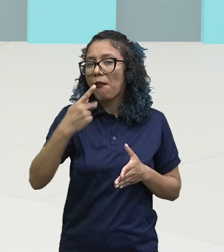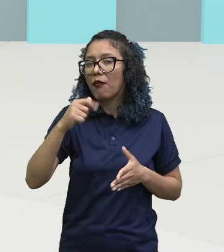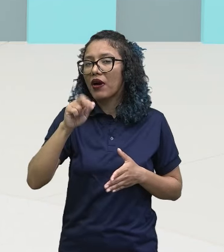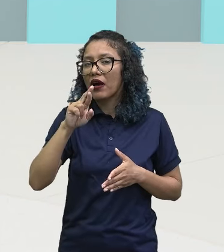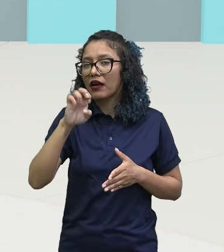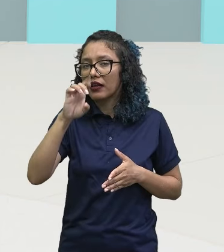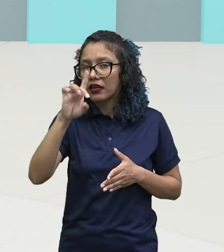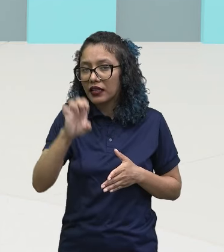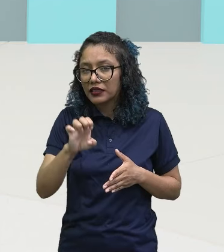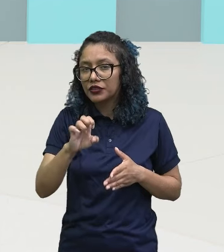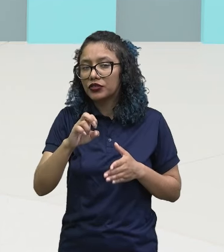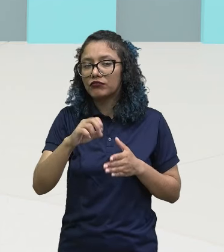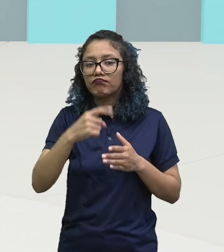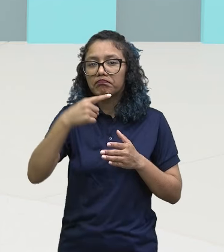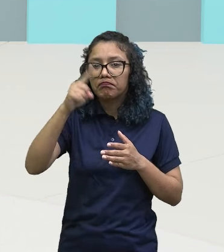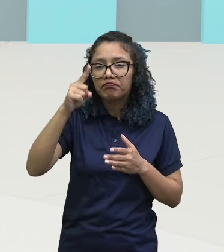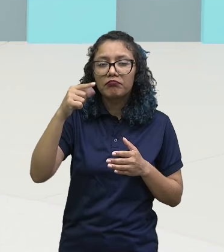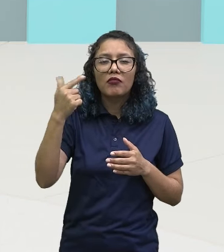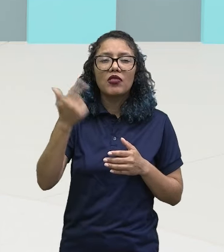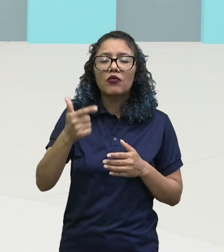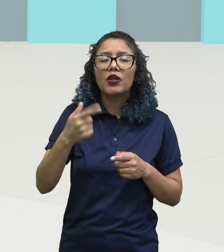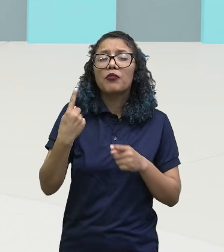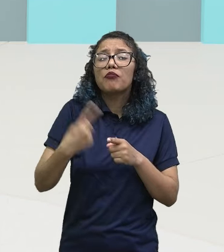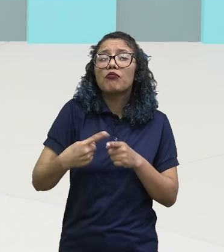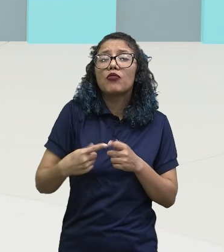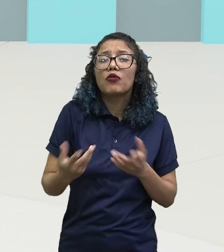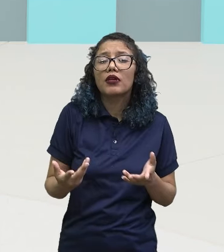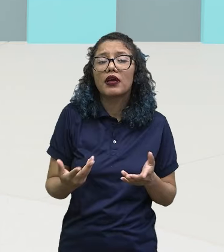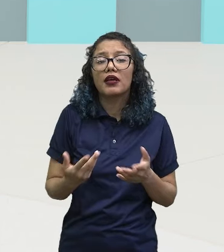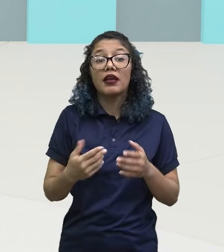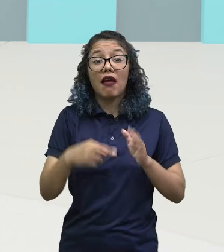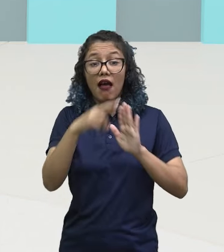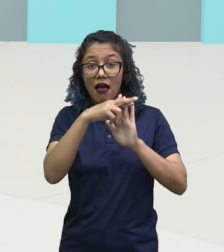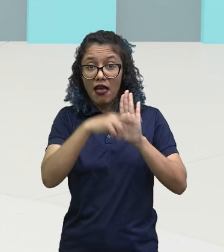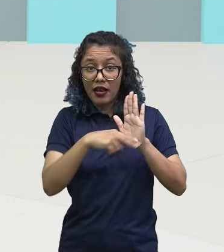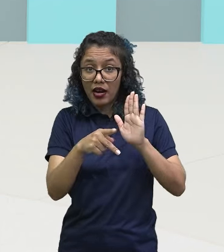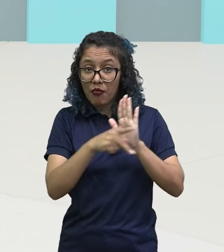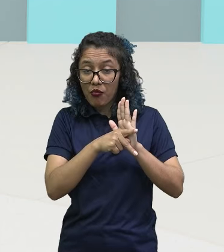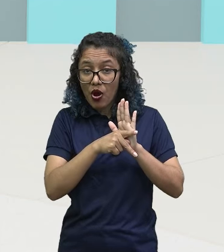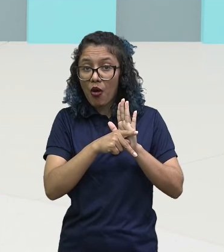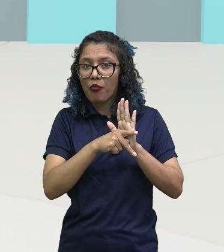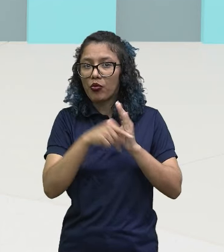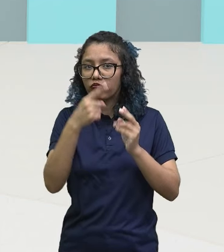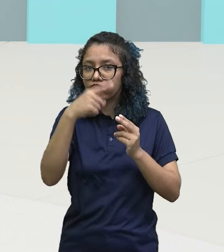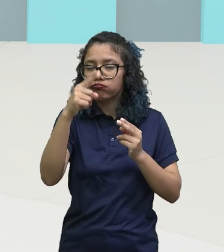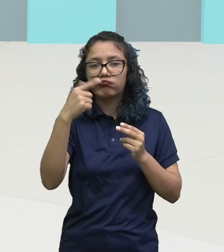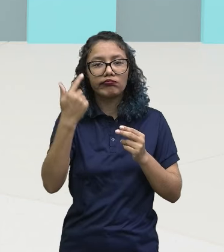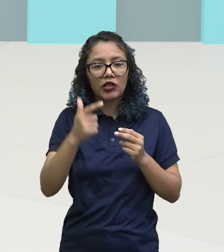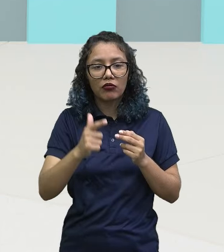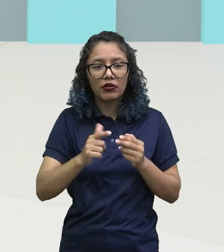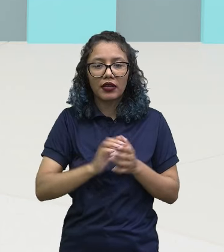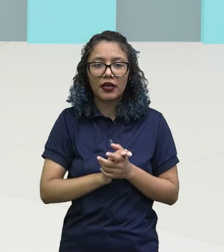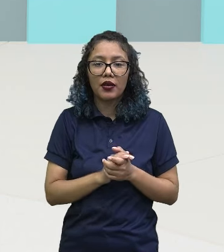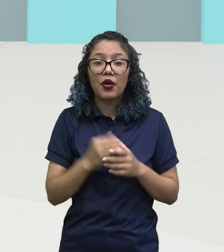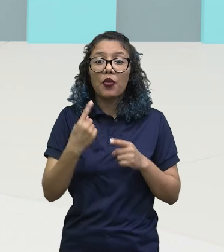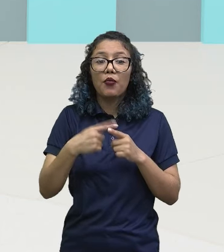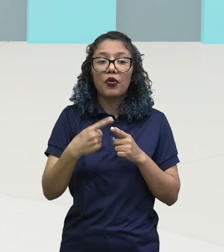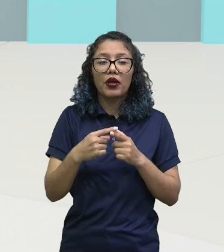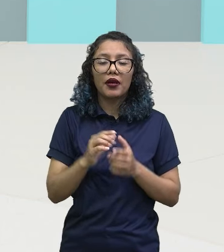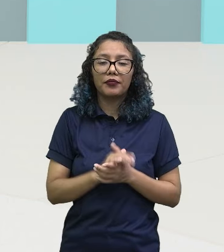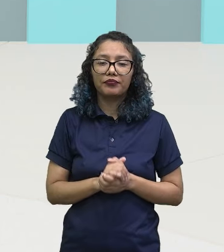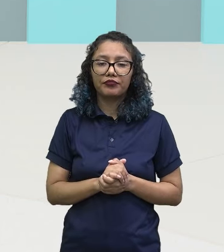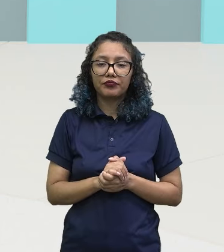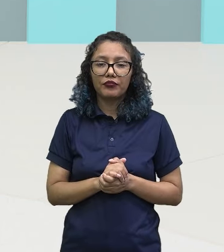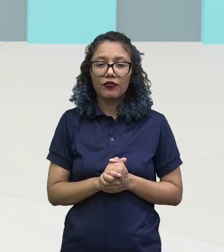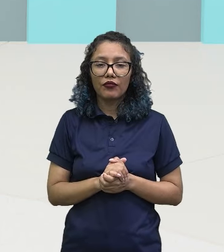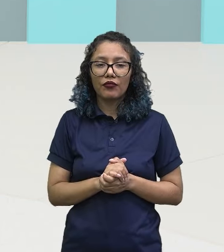não segue as regras lá da acentuação gráfica. É uma paroxítona, parede, é a penúltima